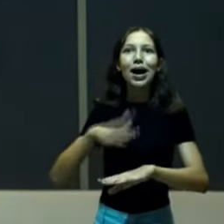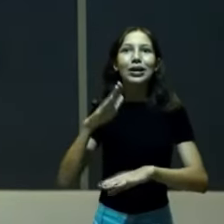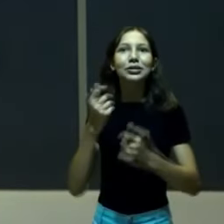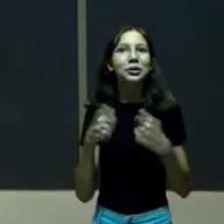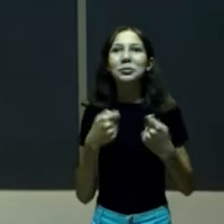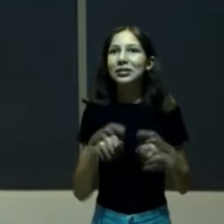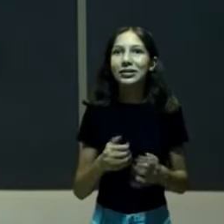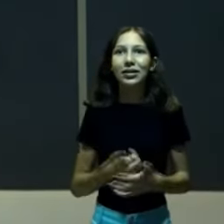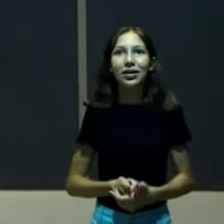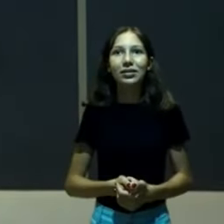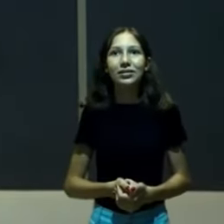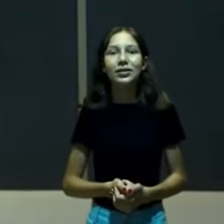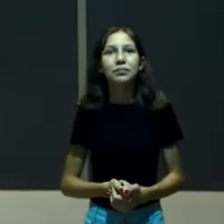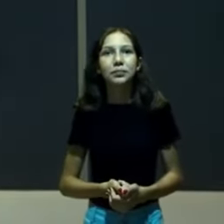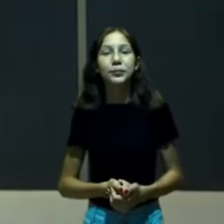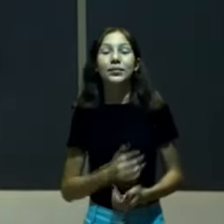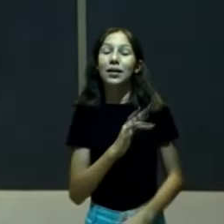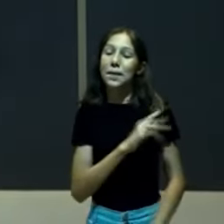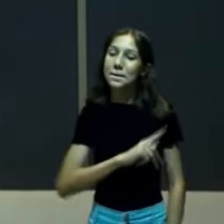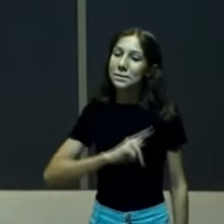está dizendo a eles: